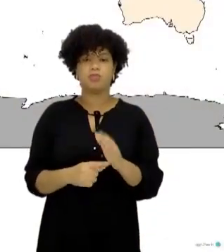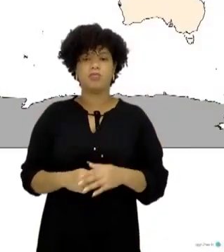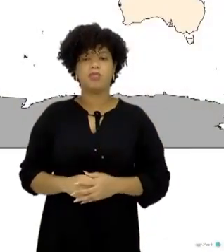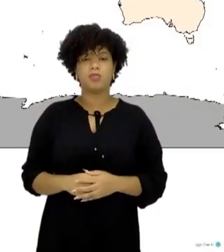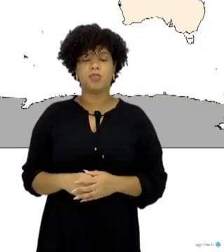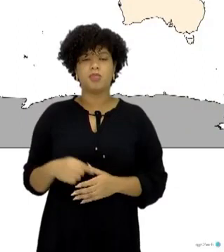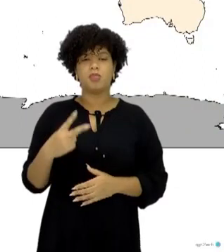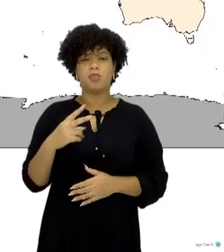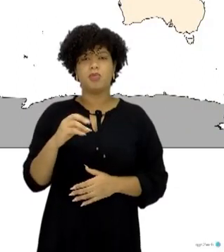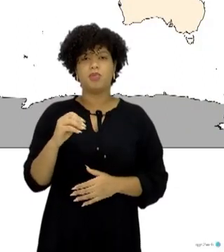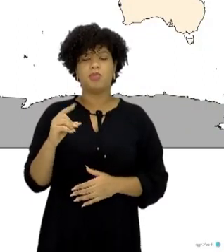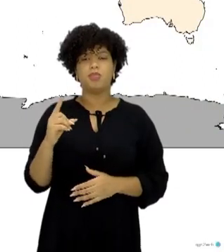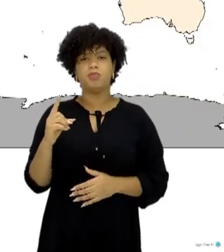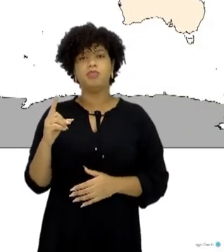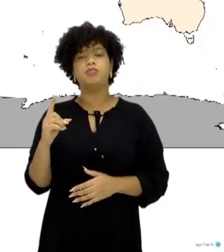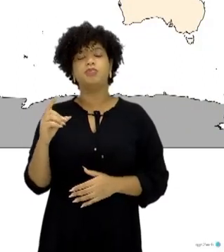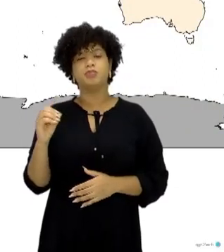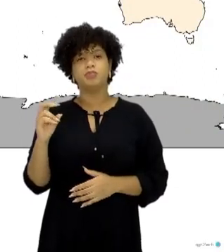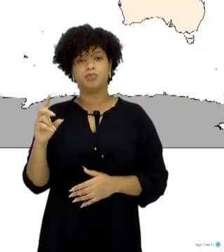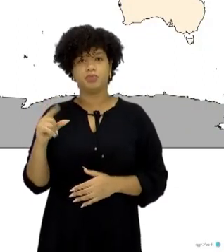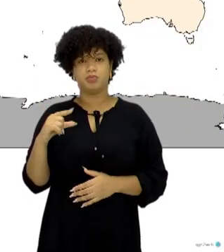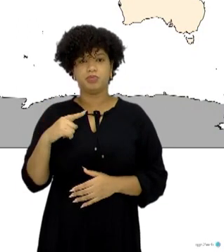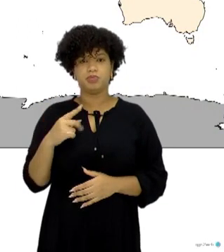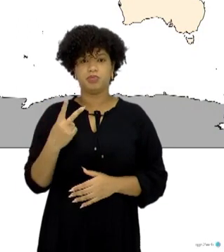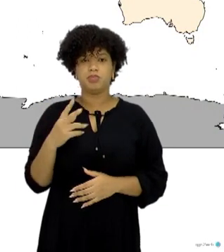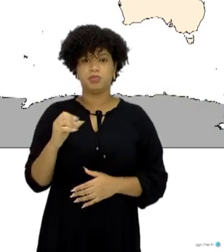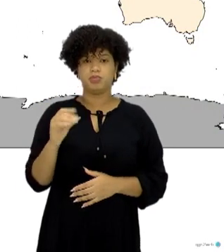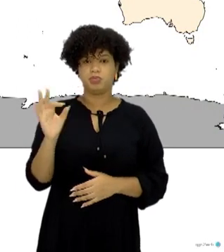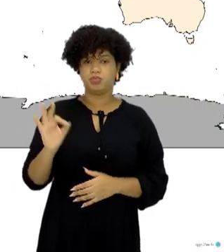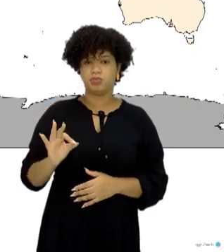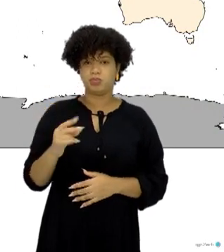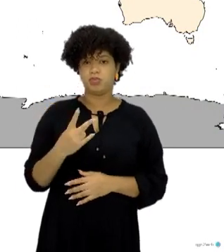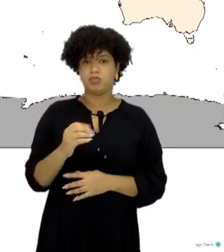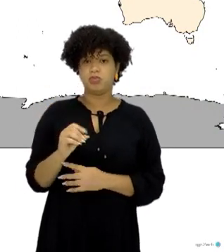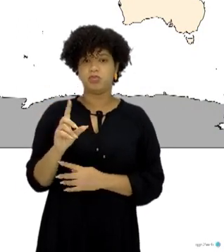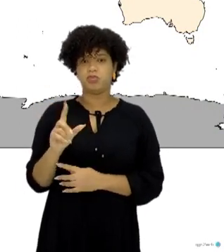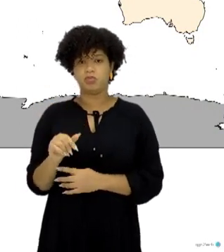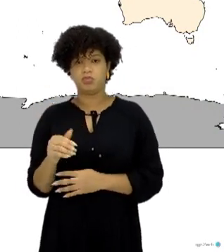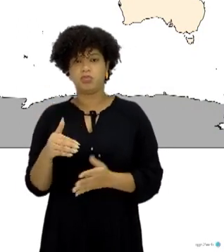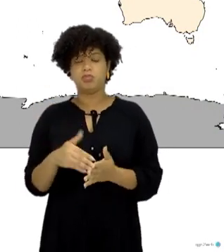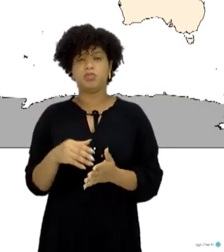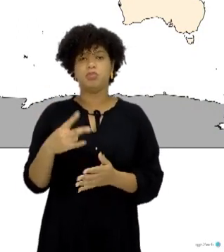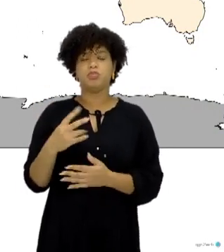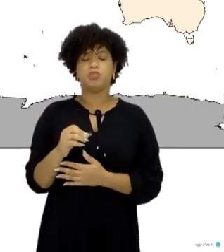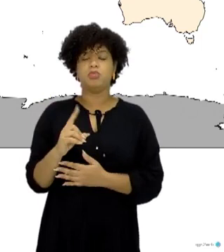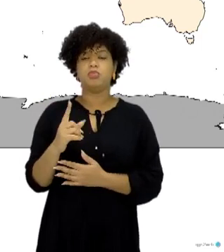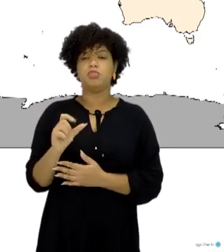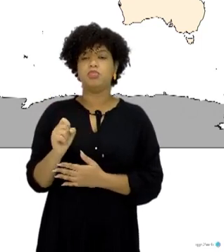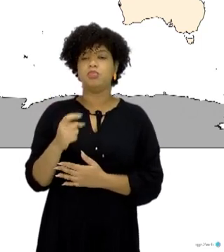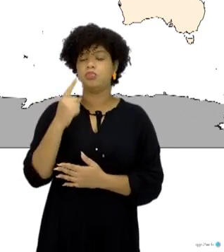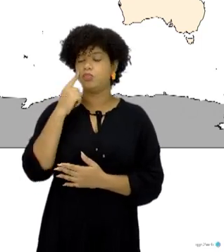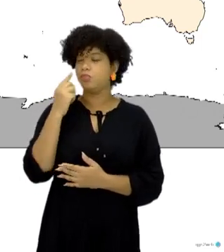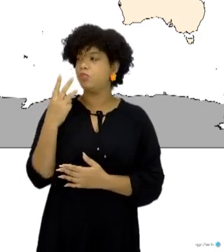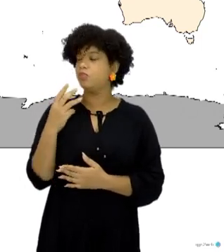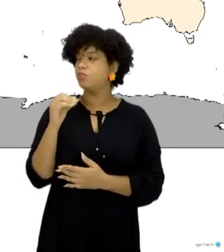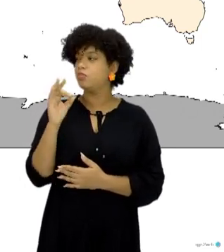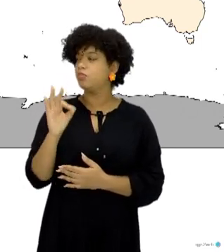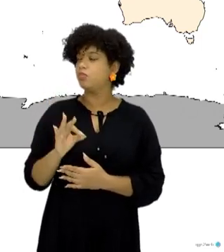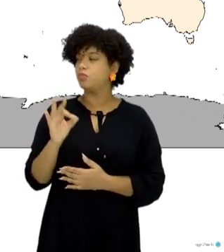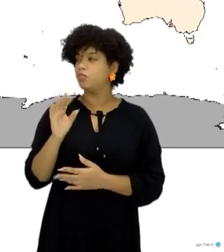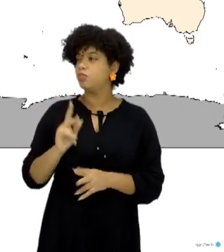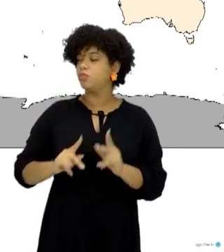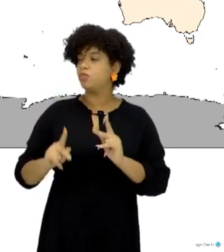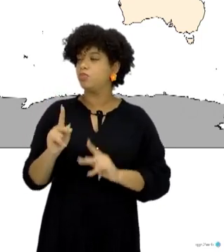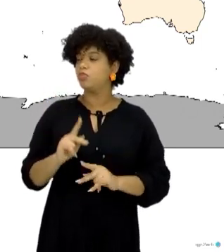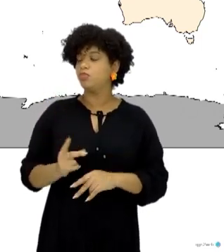Então, 2005 tinha 20%, né, chegando a 2017 e 2018, a 30% da população por